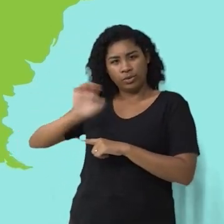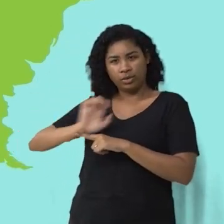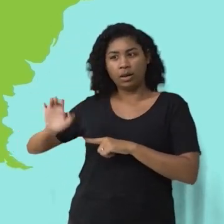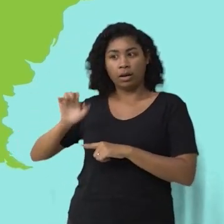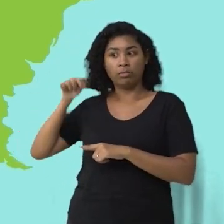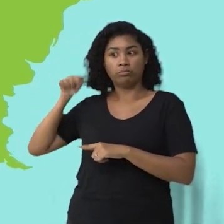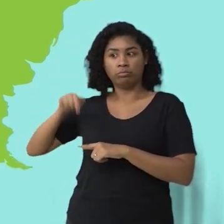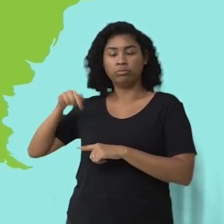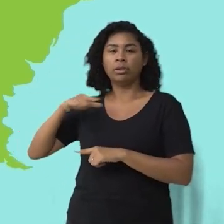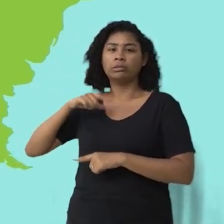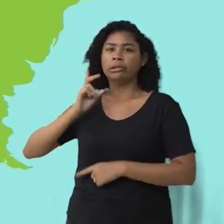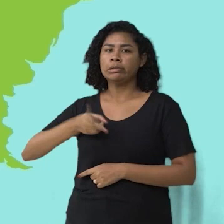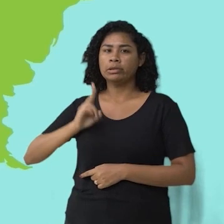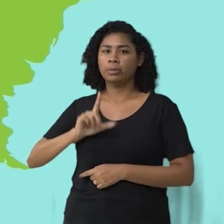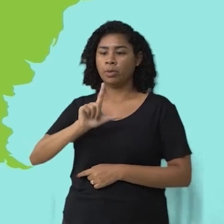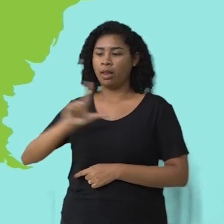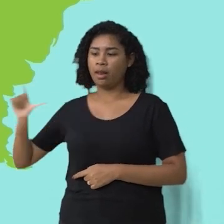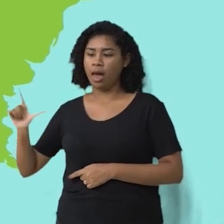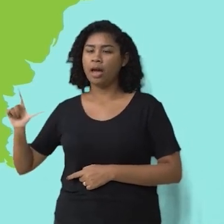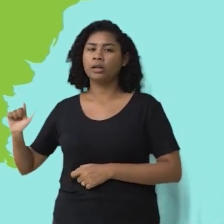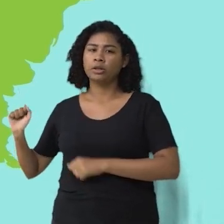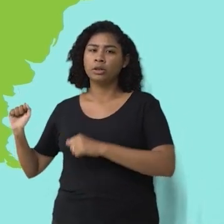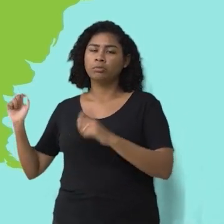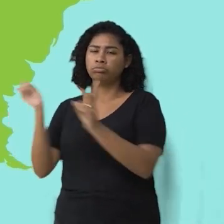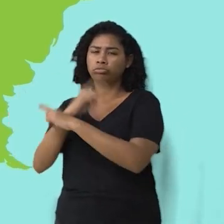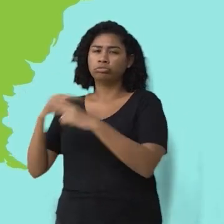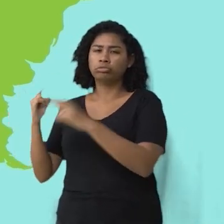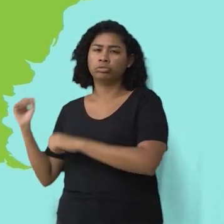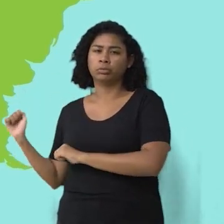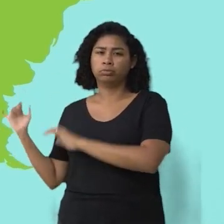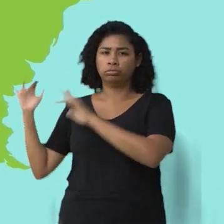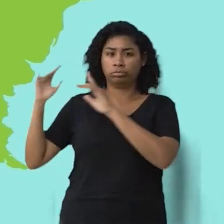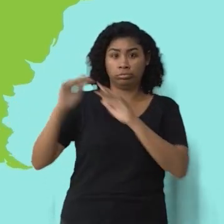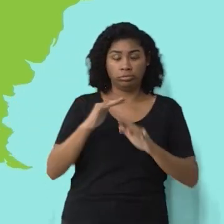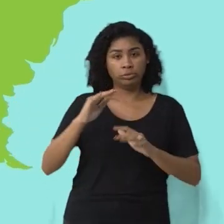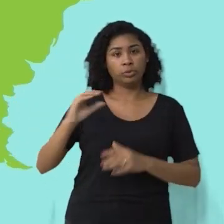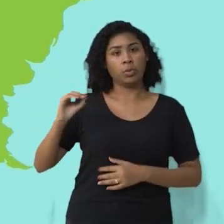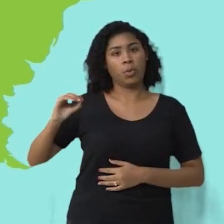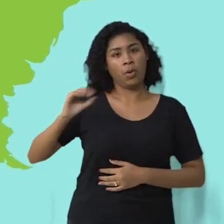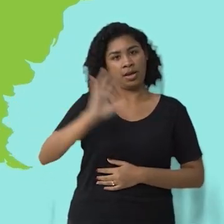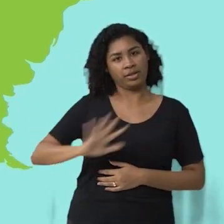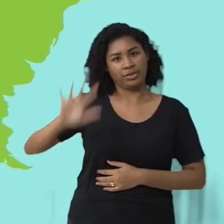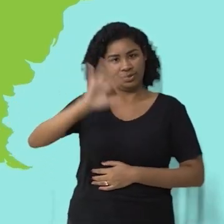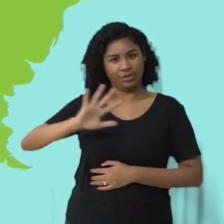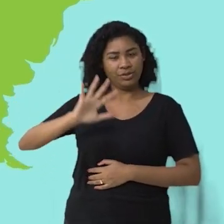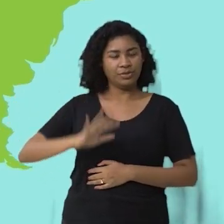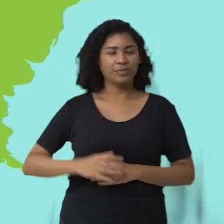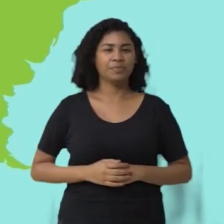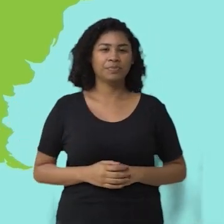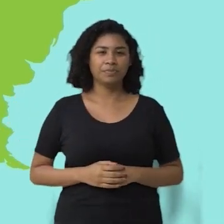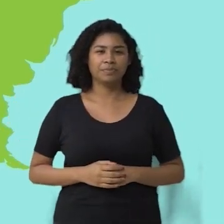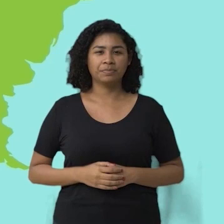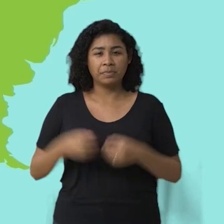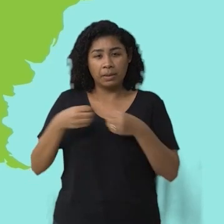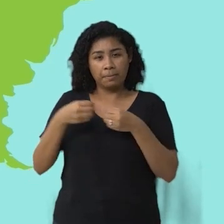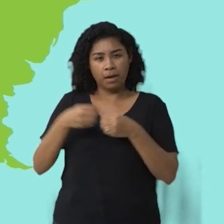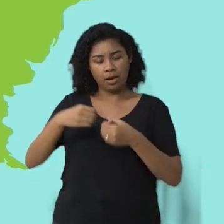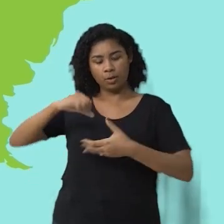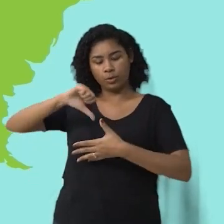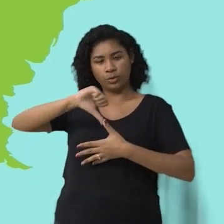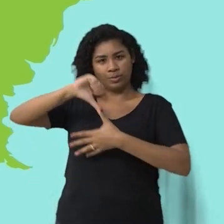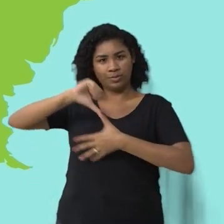de leste para oeste, favorecendo a ressurgência próximo à costa oeste da América do Sul. O fenômeno